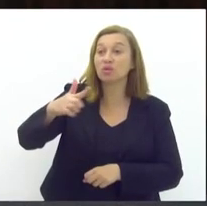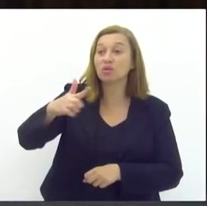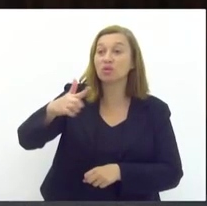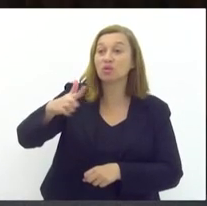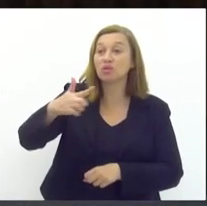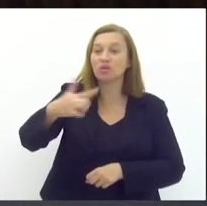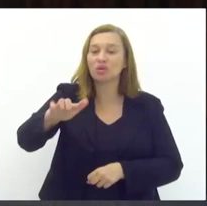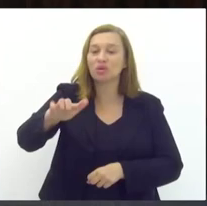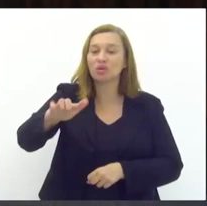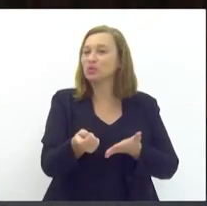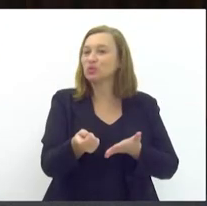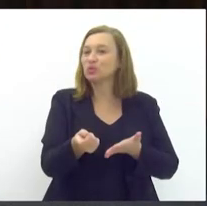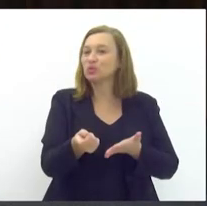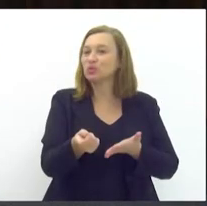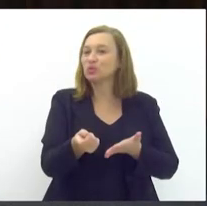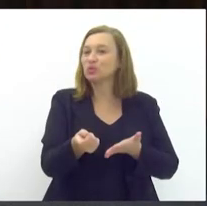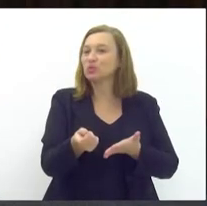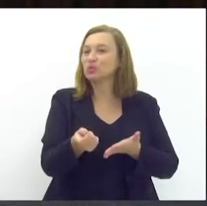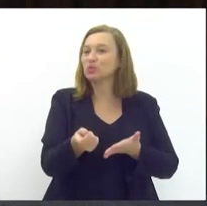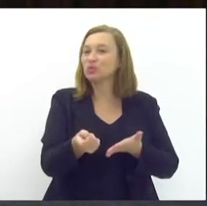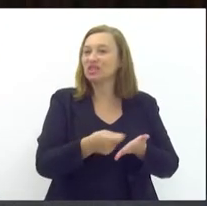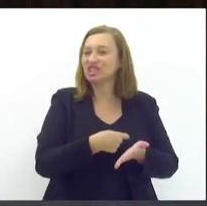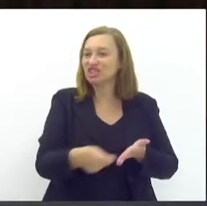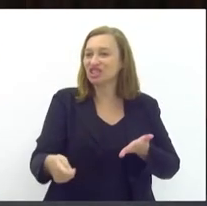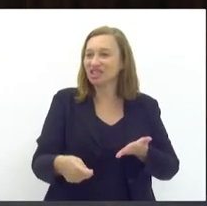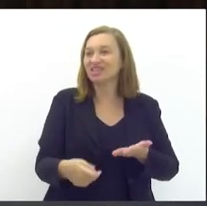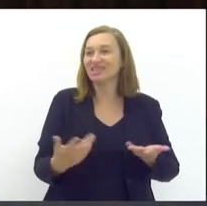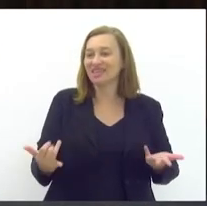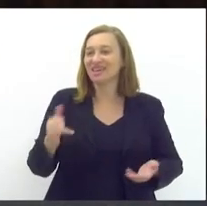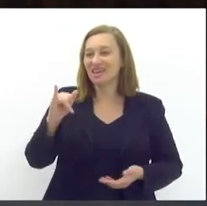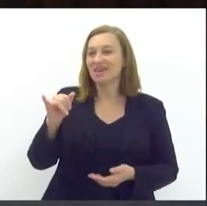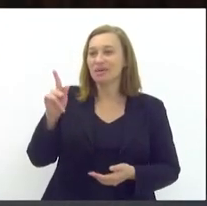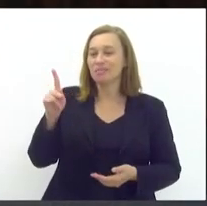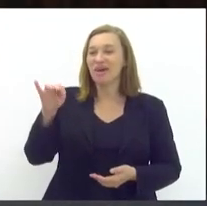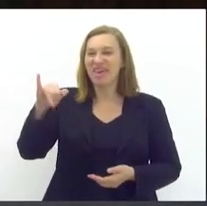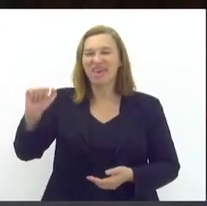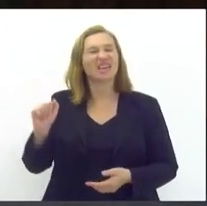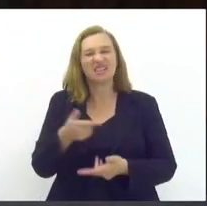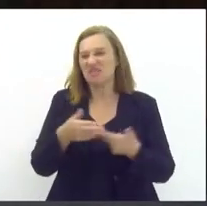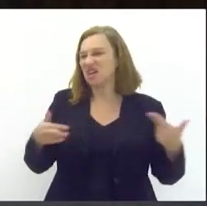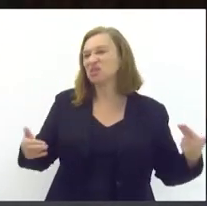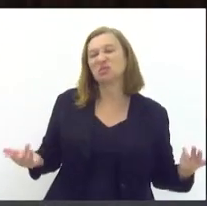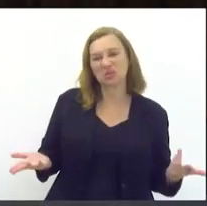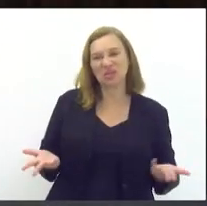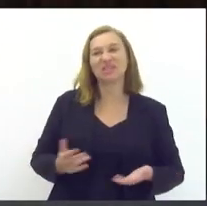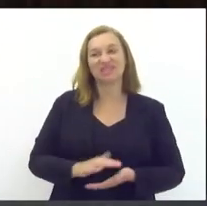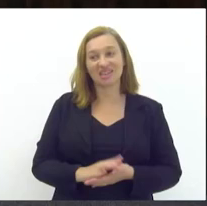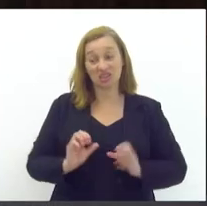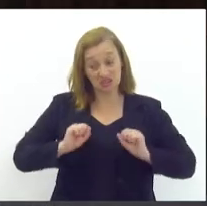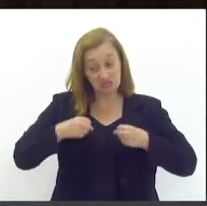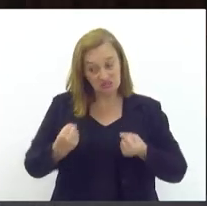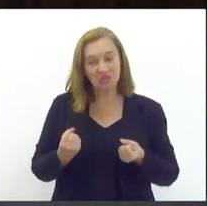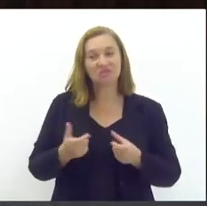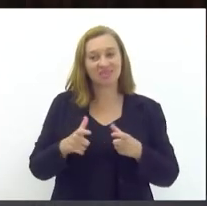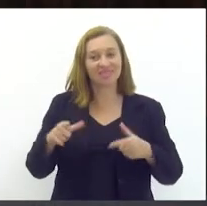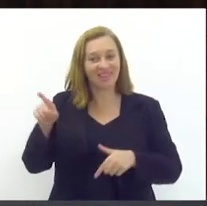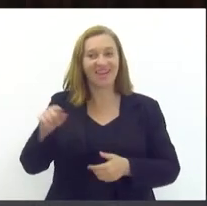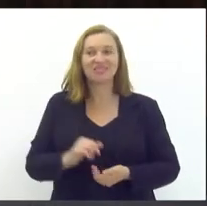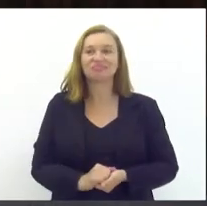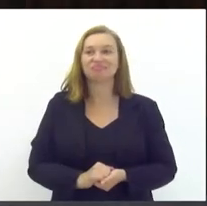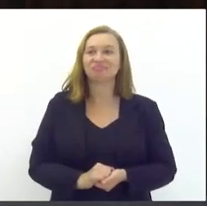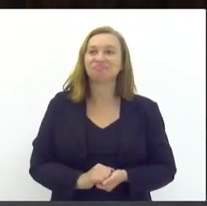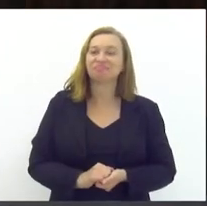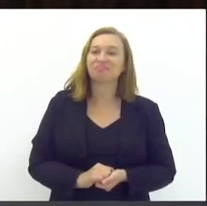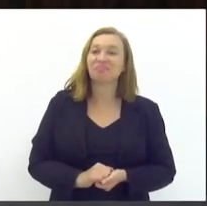citei o que eu falo tá lá e acabou não procurei em pé tem muita coisa no ipeia a gente faz um esforço grande lá